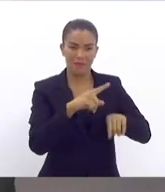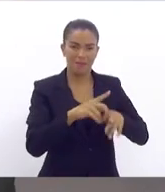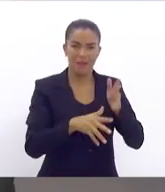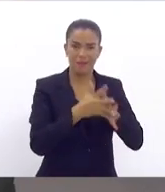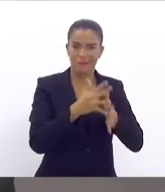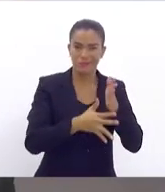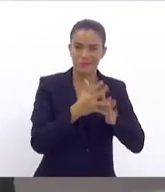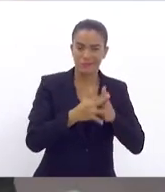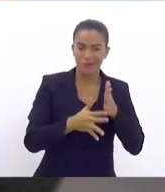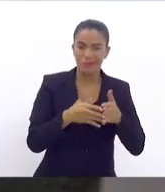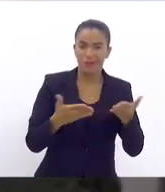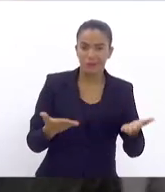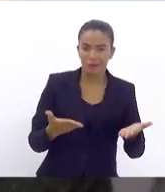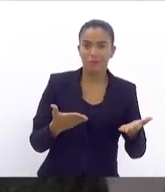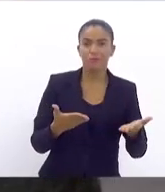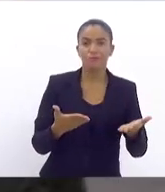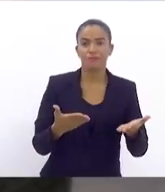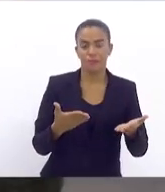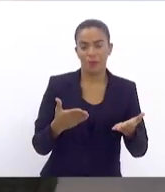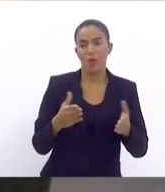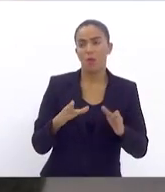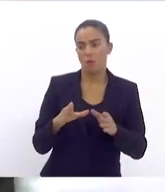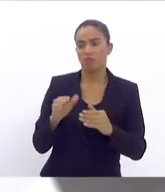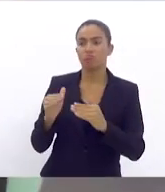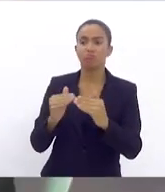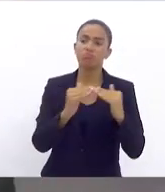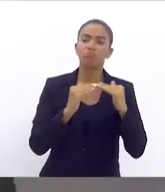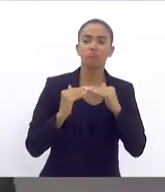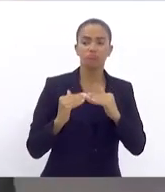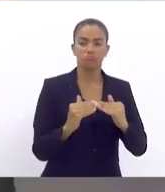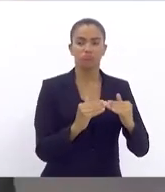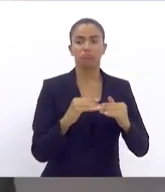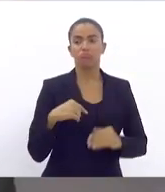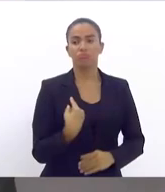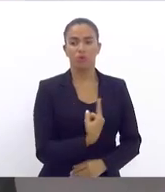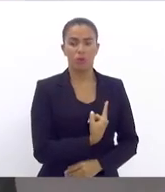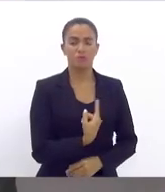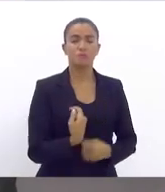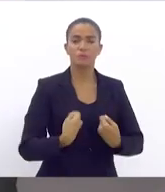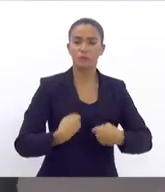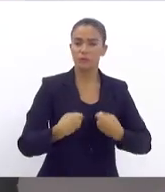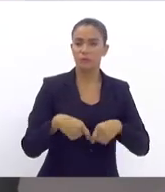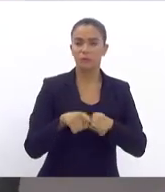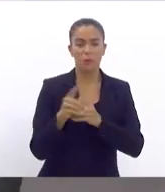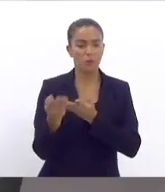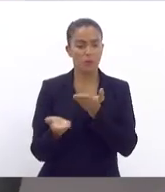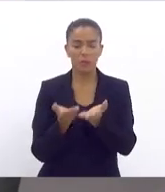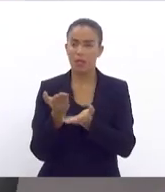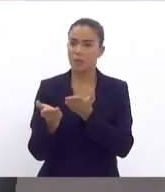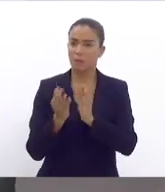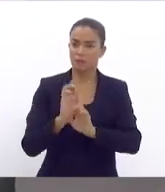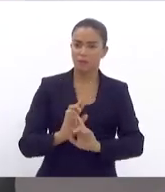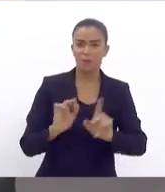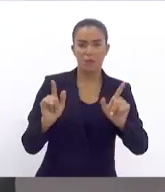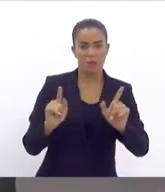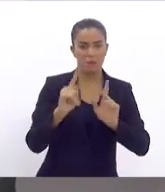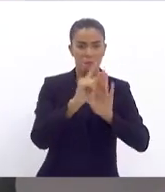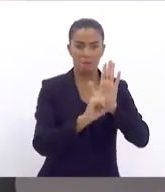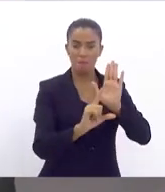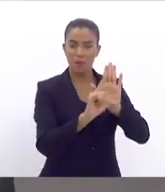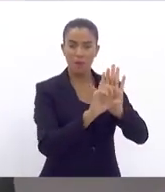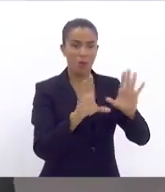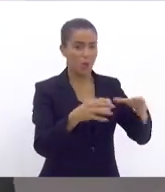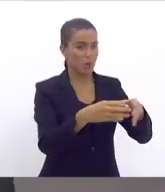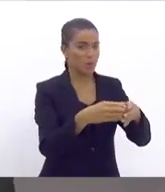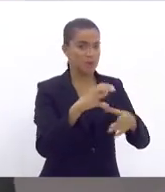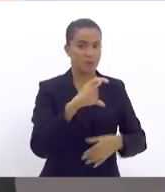Agora, faço aqui coro com o que diz Vossa Excelência, que de fato a gente tem que dar um tratamento diferenciado quando é um PL que vem de uma comissão, de